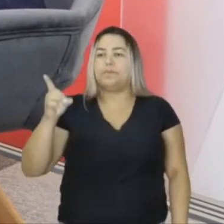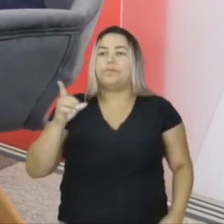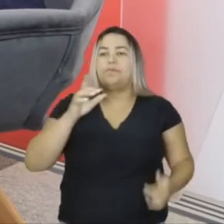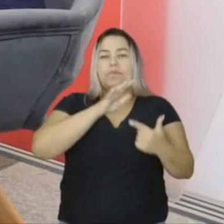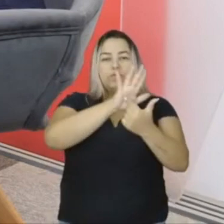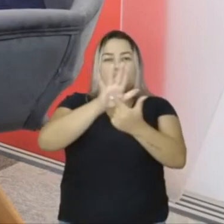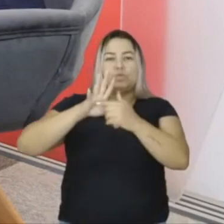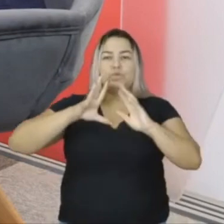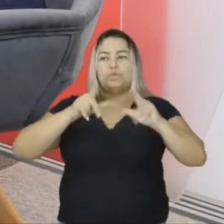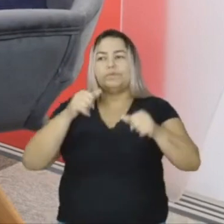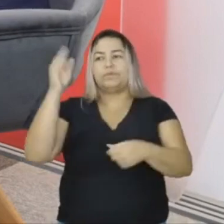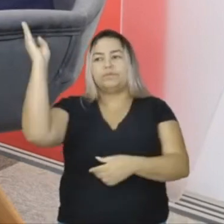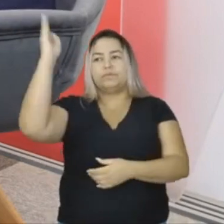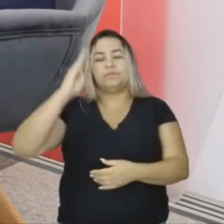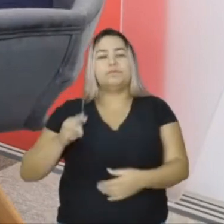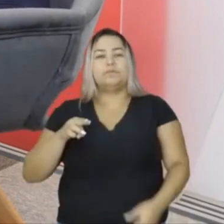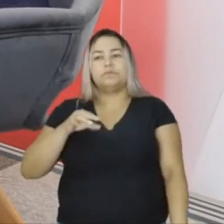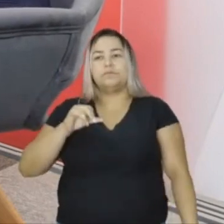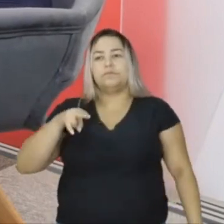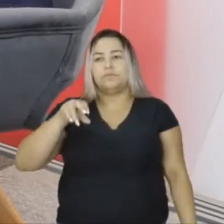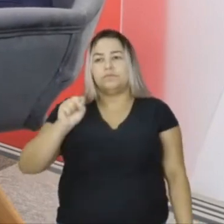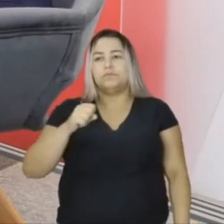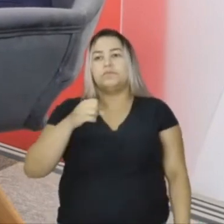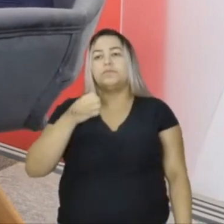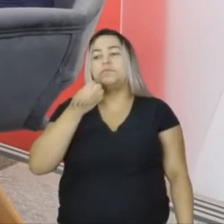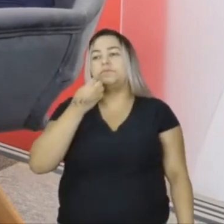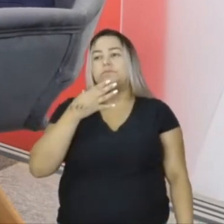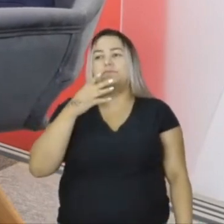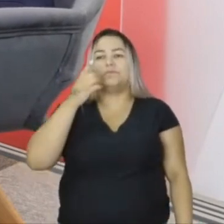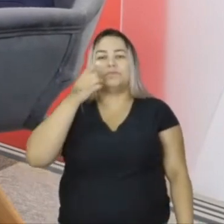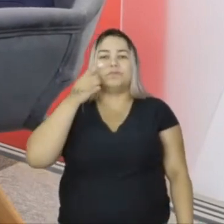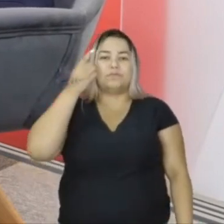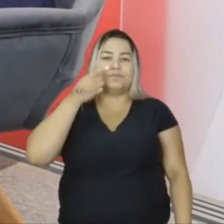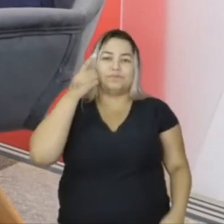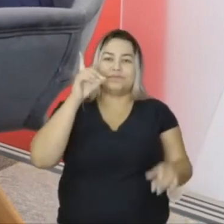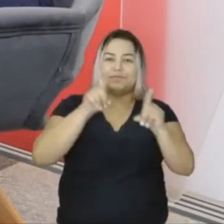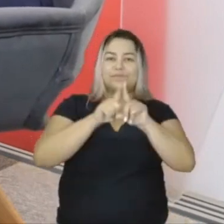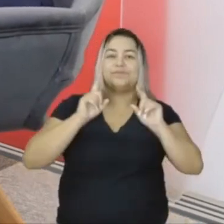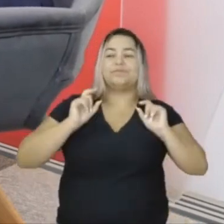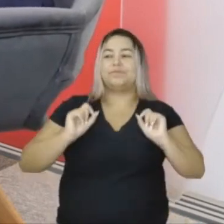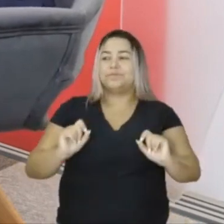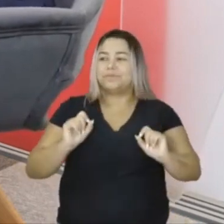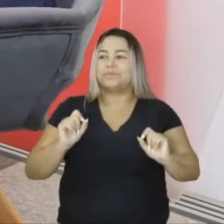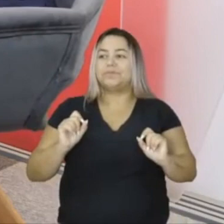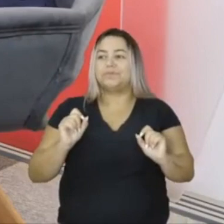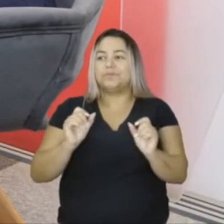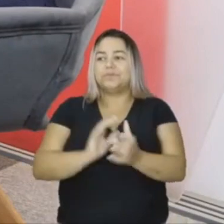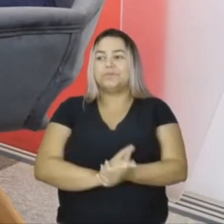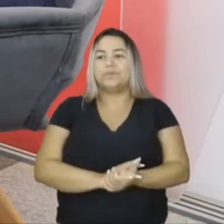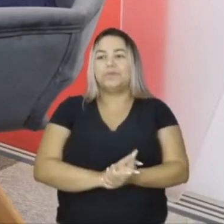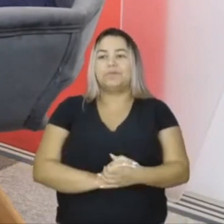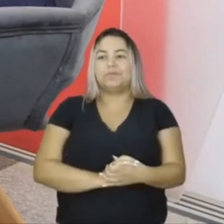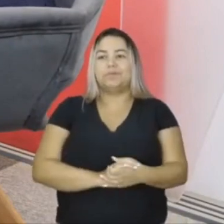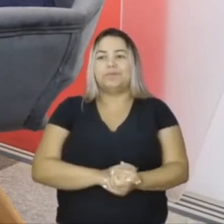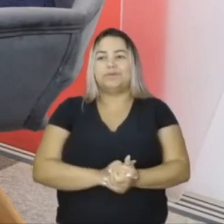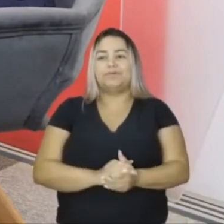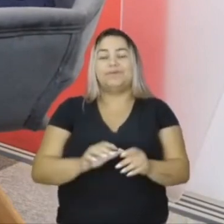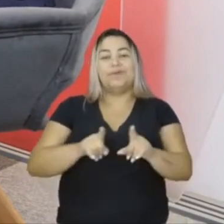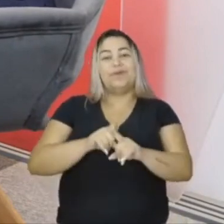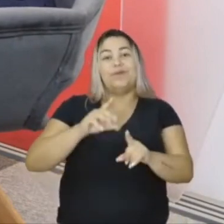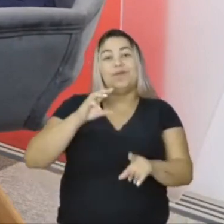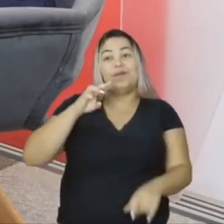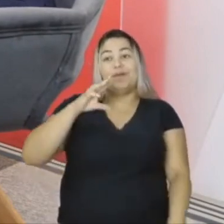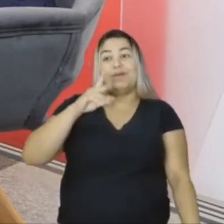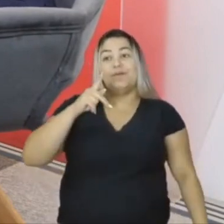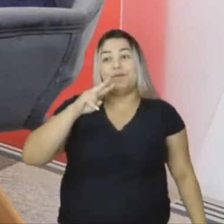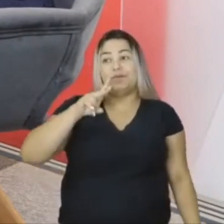todo o Brasil que aqui em Minas Gerais ainda temos bons deputados. Aqui, generosidade dele. Olha aí, ó, o Paulo Roberto Carneiro é lá de Contagem,